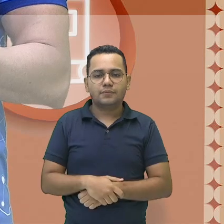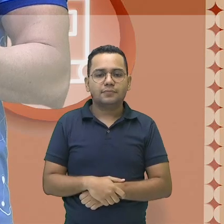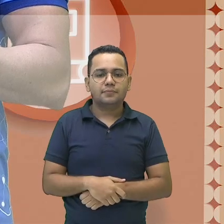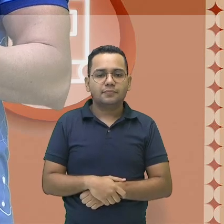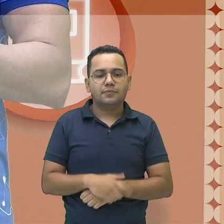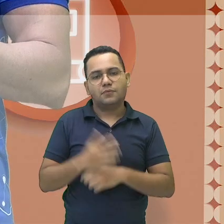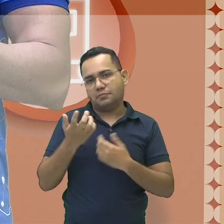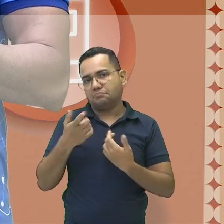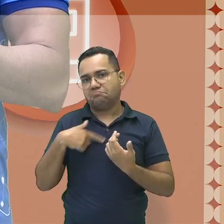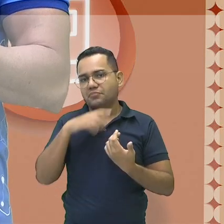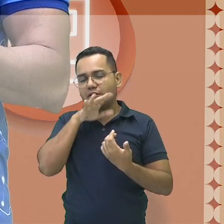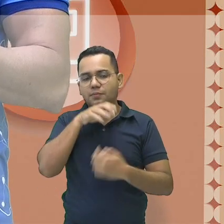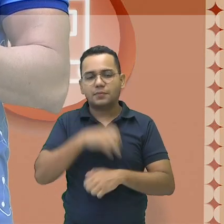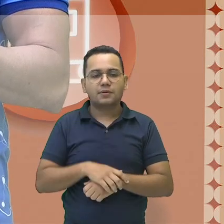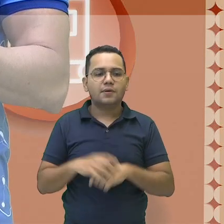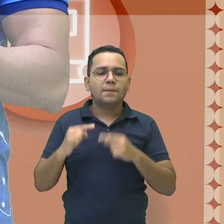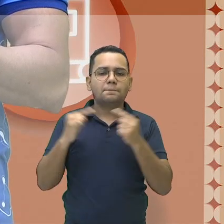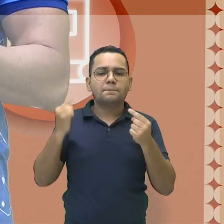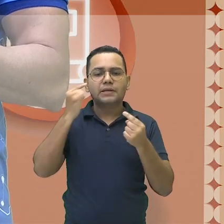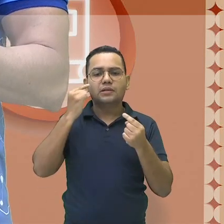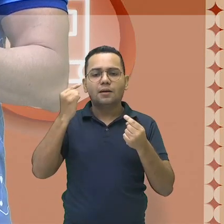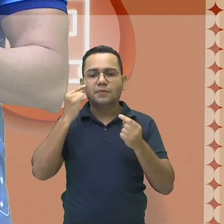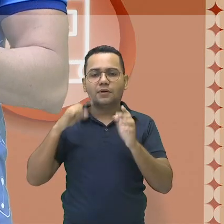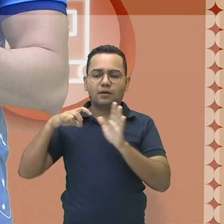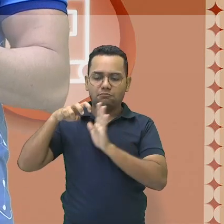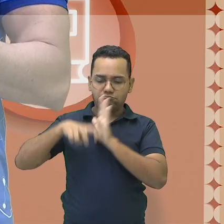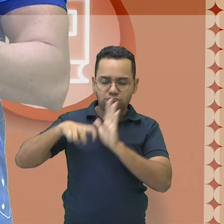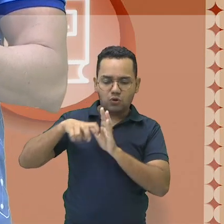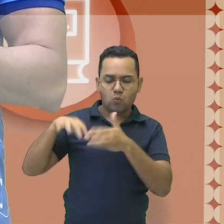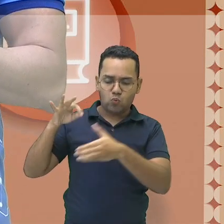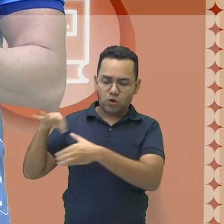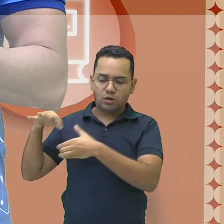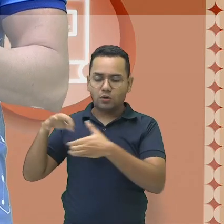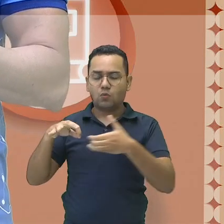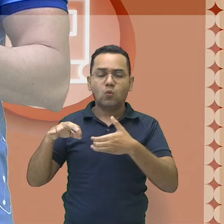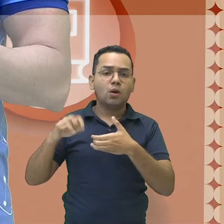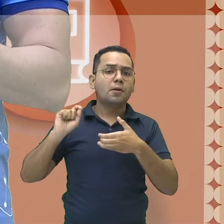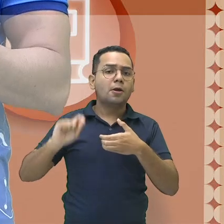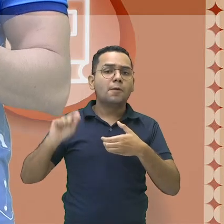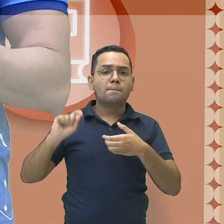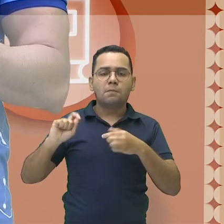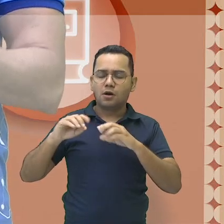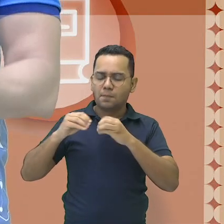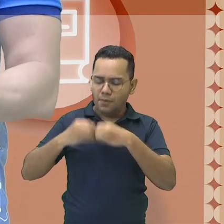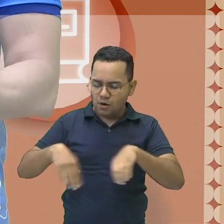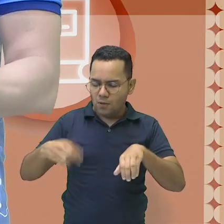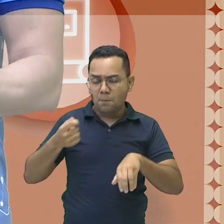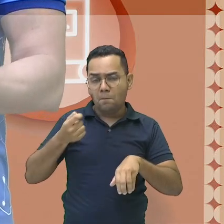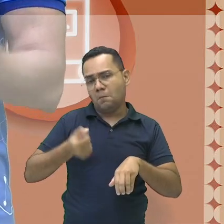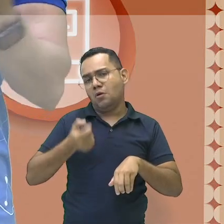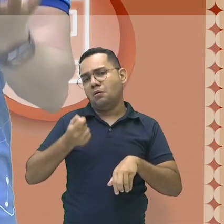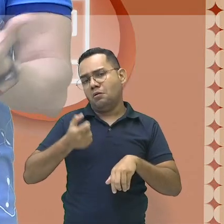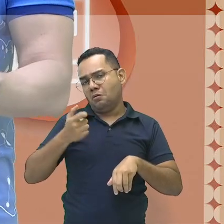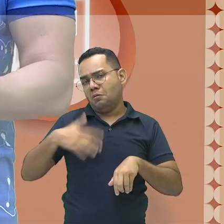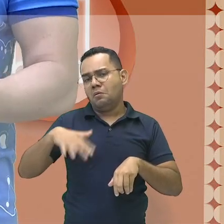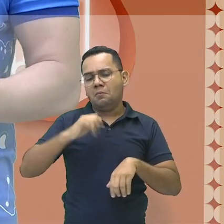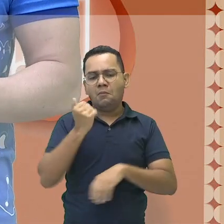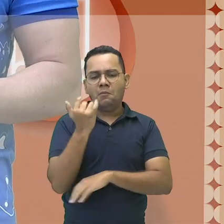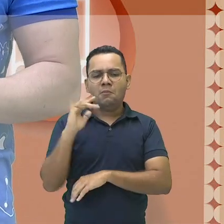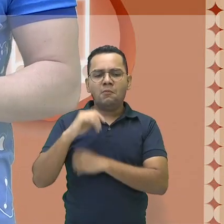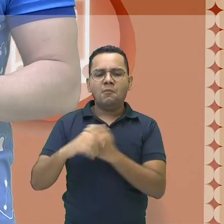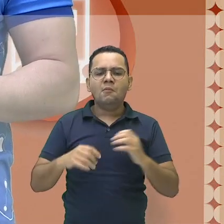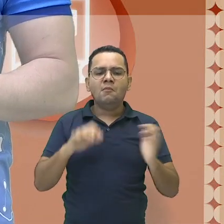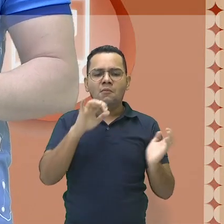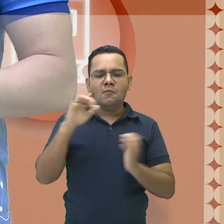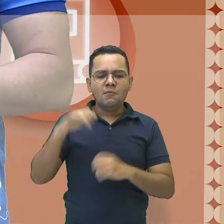pensar em realizar a agricultura e pecuária, mas de uma forma mais sustentável, que impacte menos o meio ambiente. Exploração descontrolada